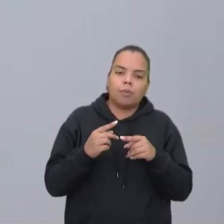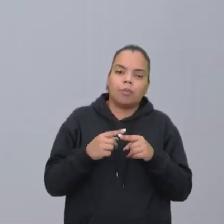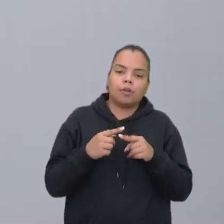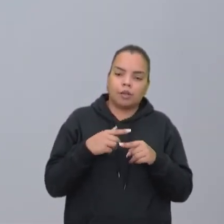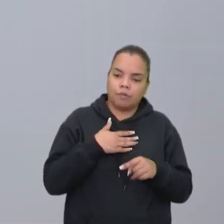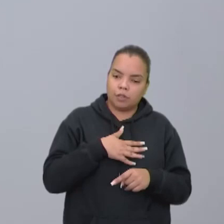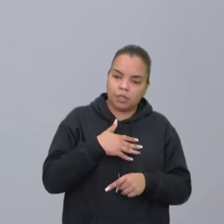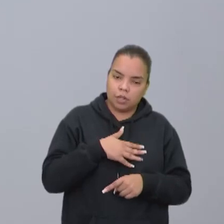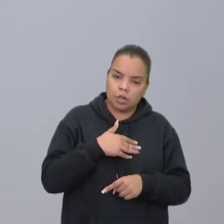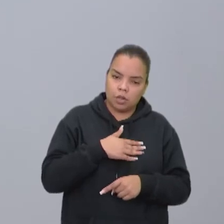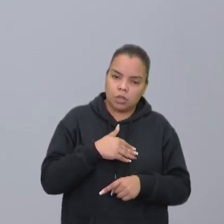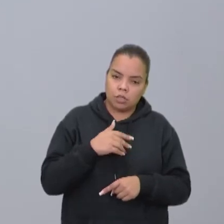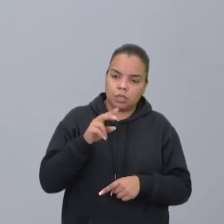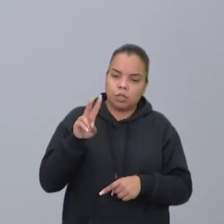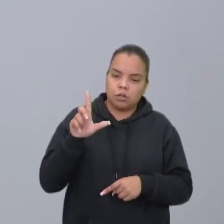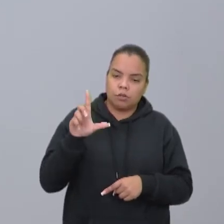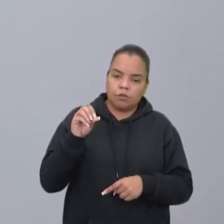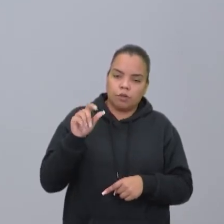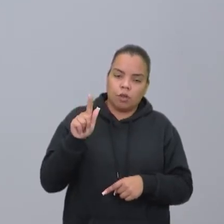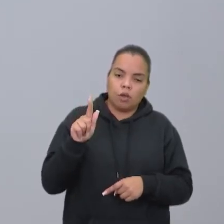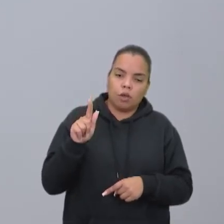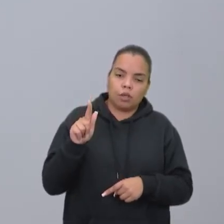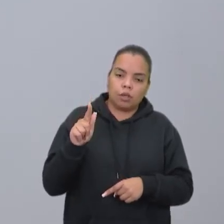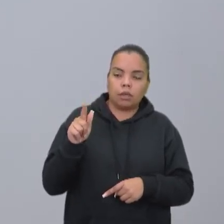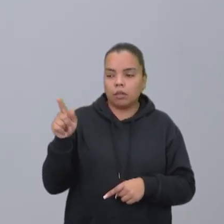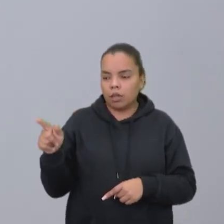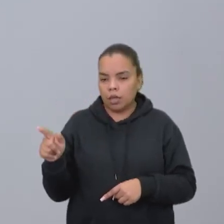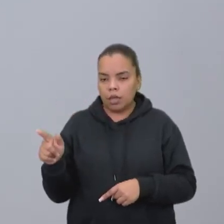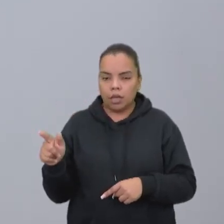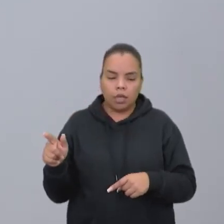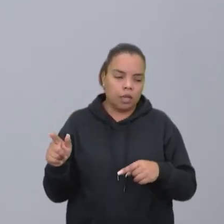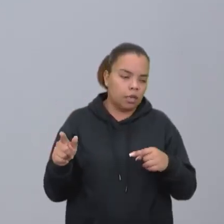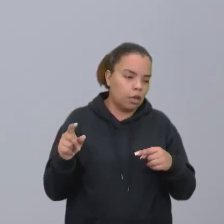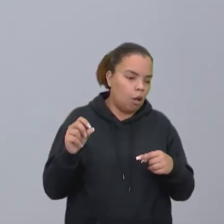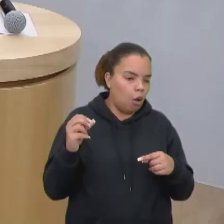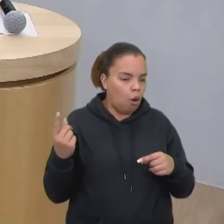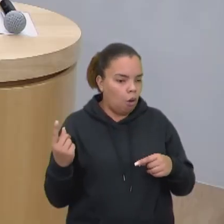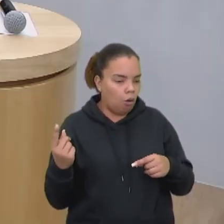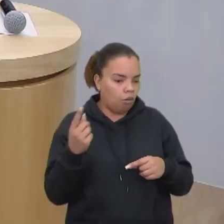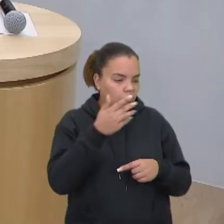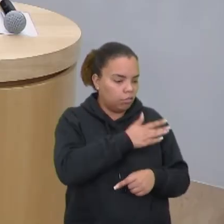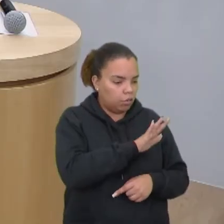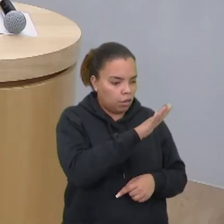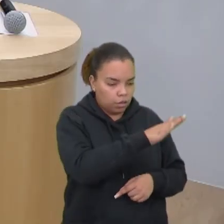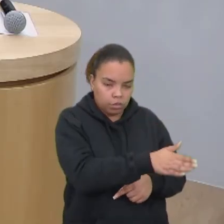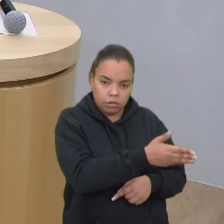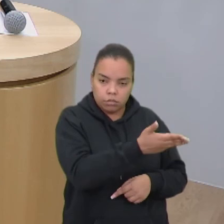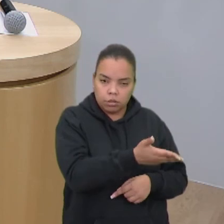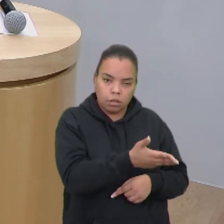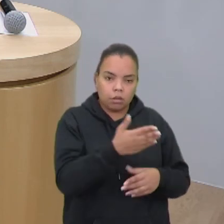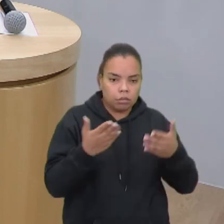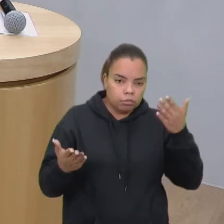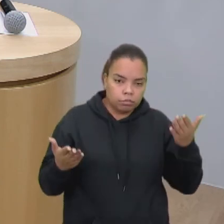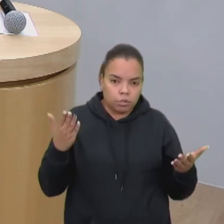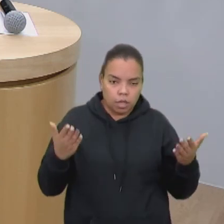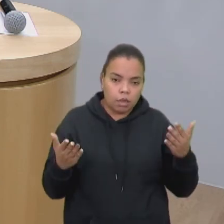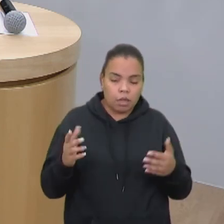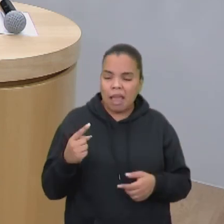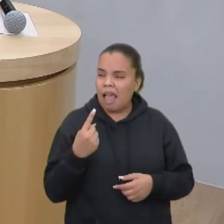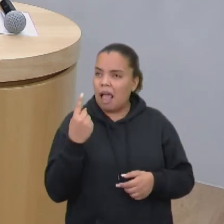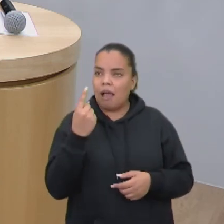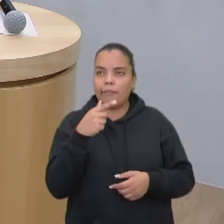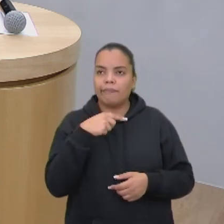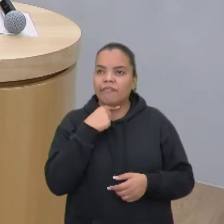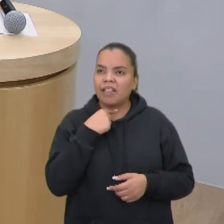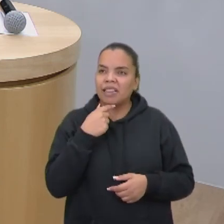de blog tal ou do vlog Exatamente. tal? Porque ela tem, né, aquela harmonia. Se você se identifica ali, né? Não adianta falar alto ou falar muito baixo. E se a pessoa chega falando